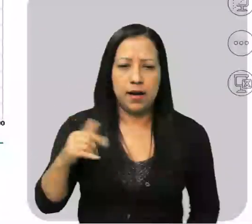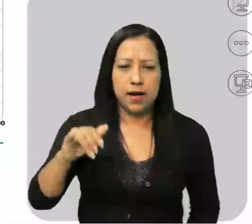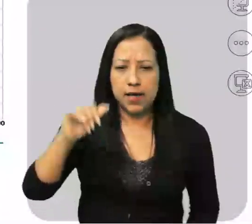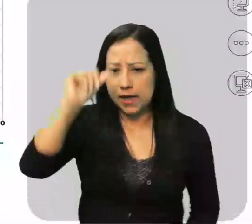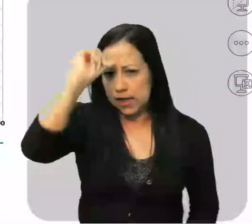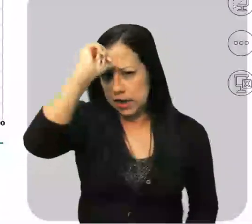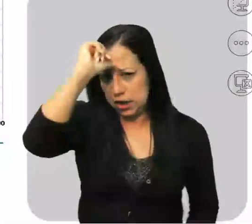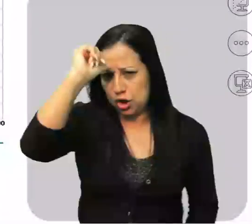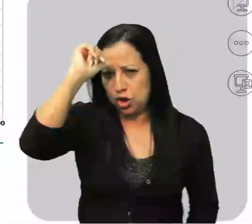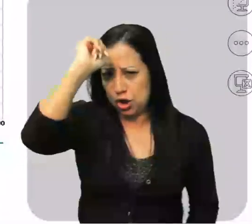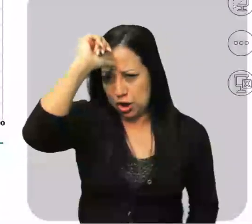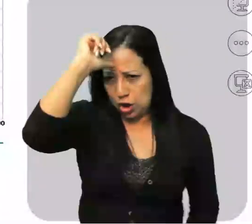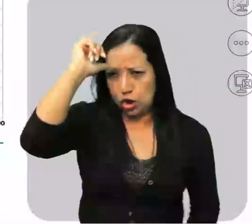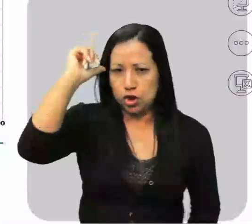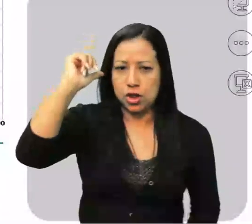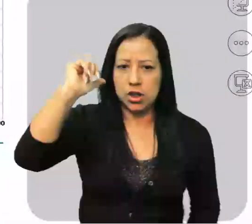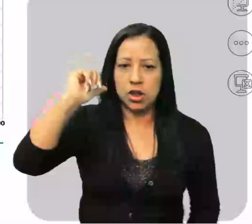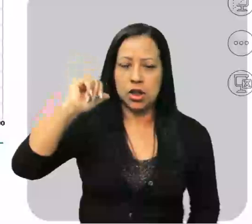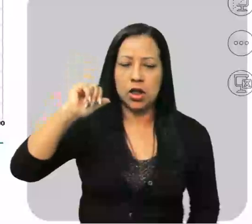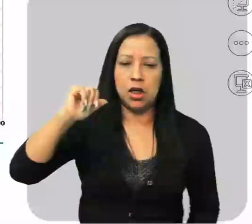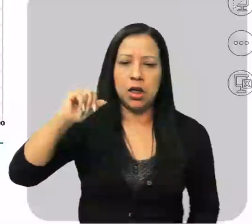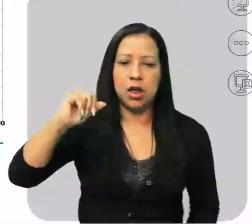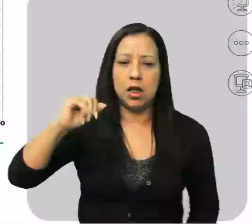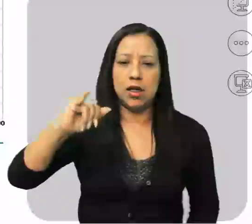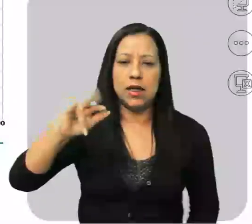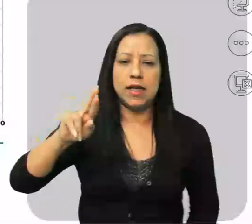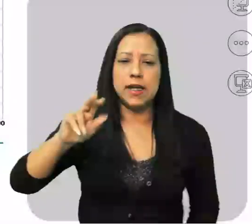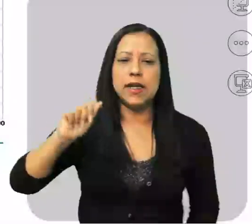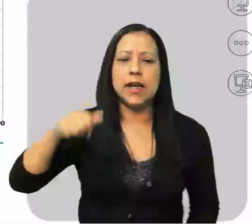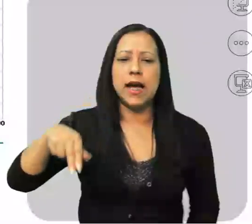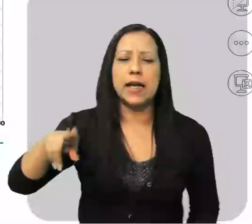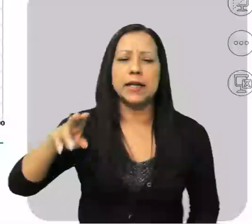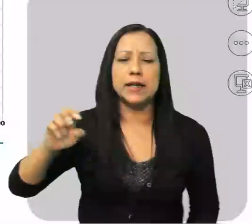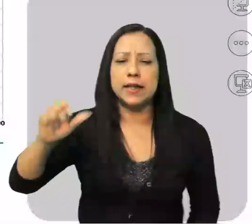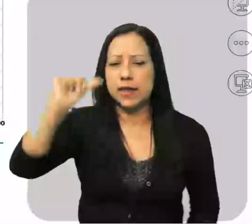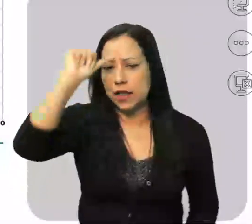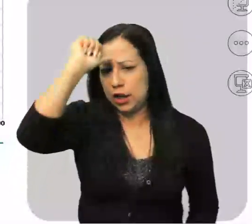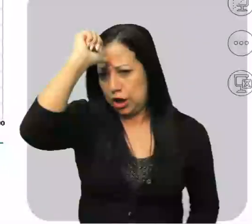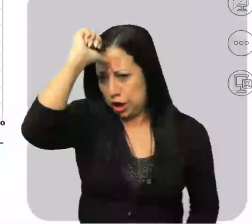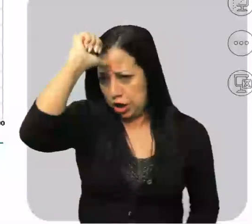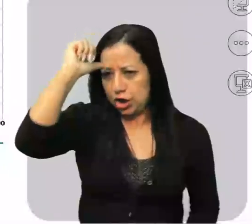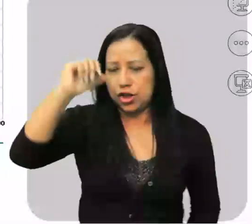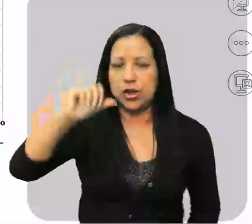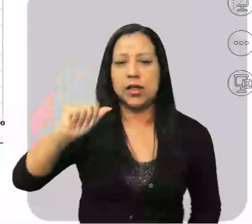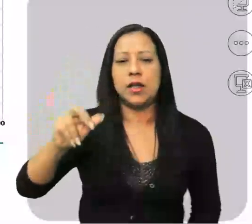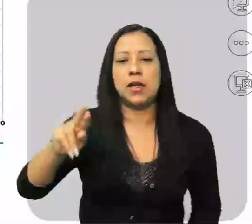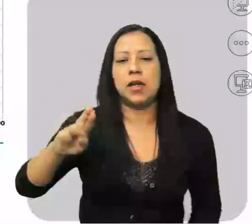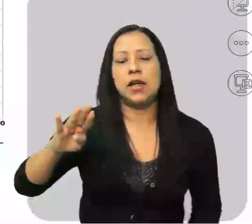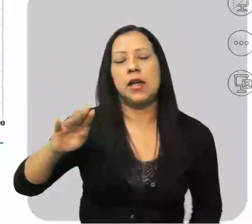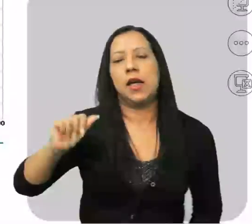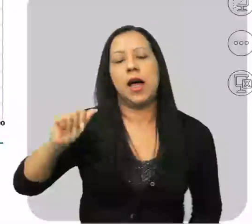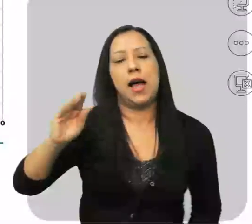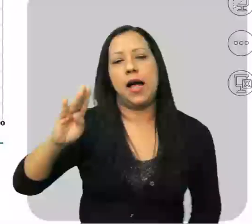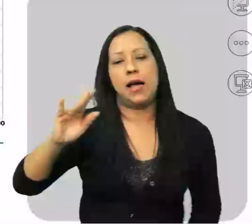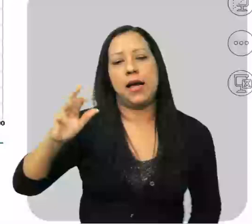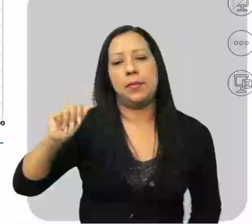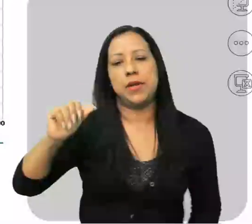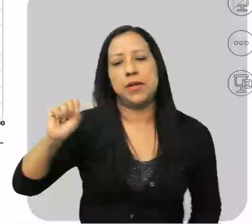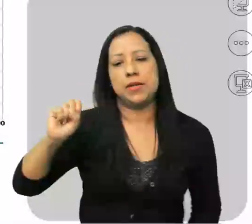Riad, na Arábia Saudita. Kuwait, depois Índia de novo. Índia, Kuwait,